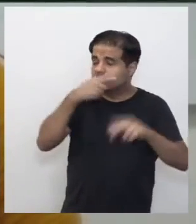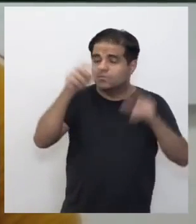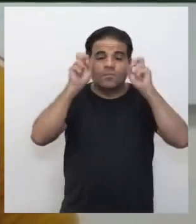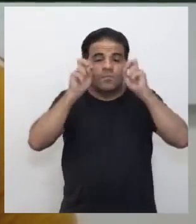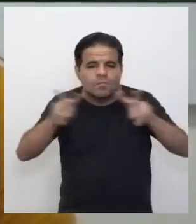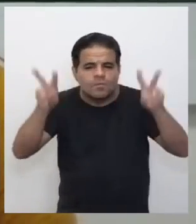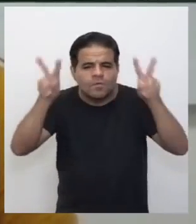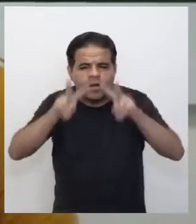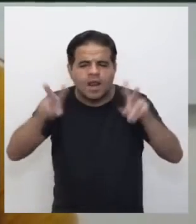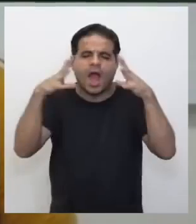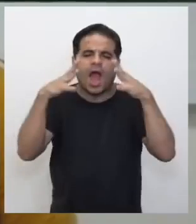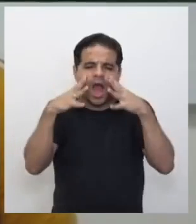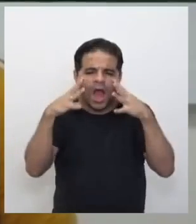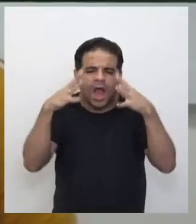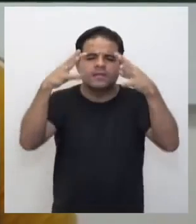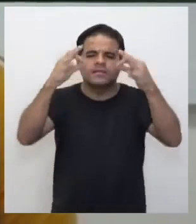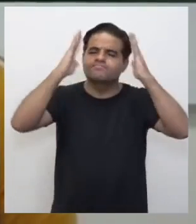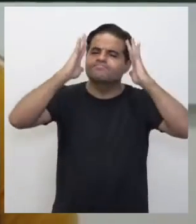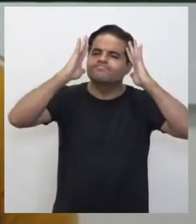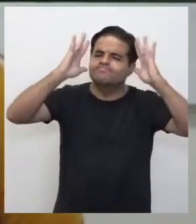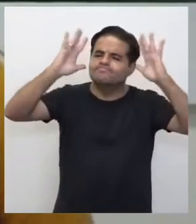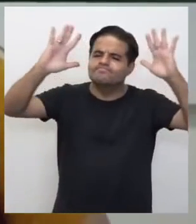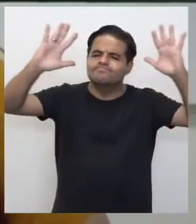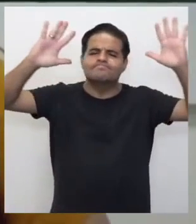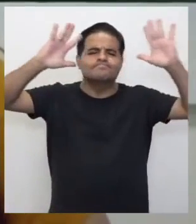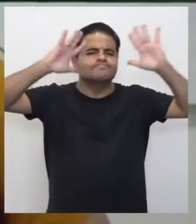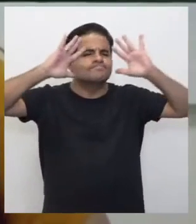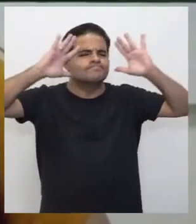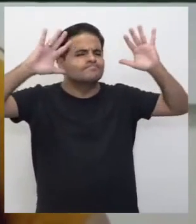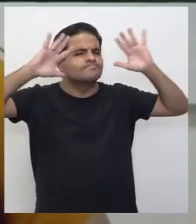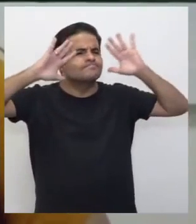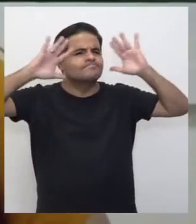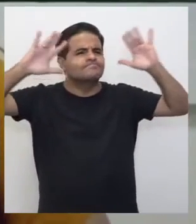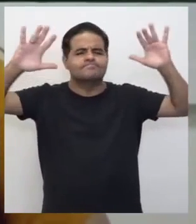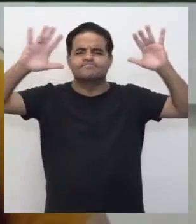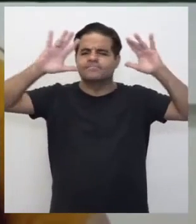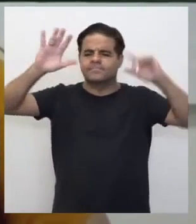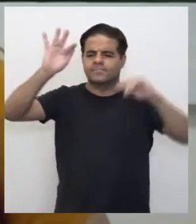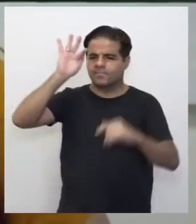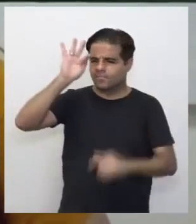que merece o nosso pensar filosófico.